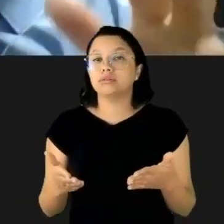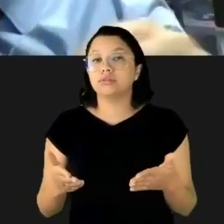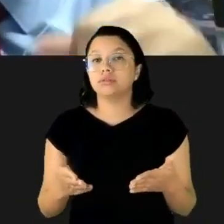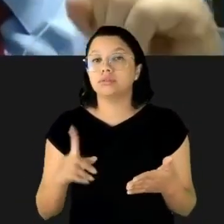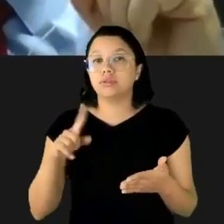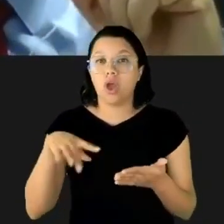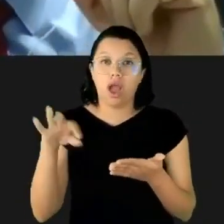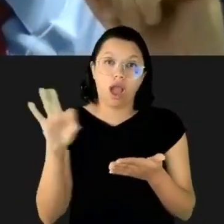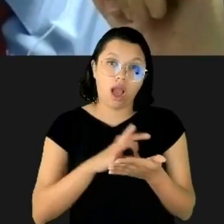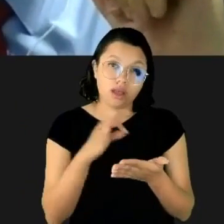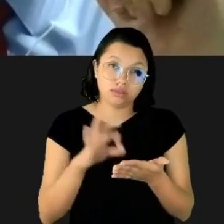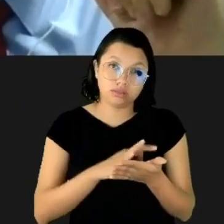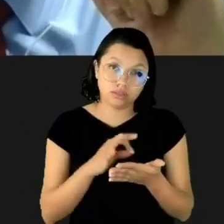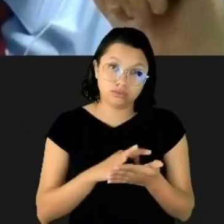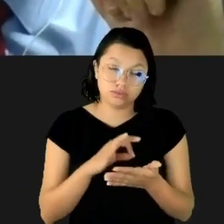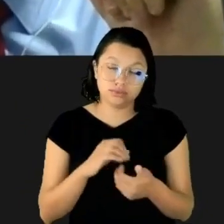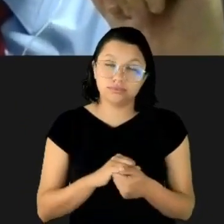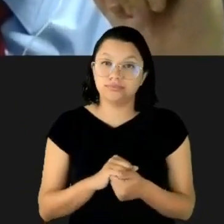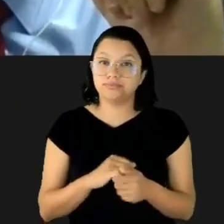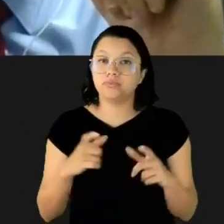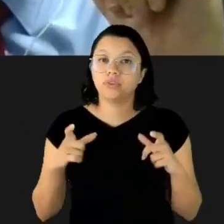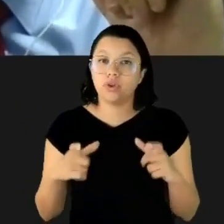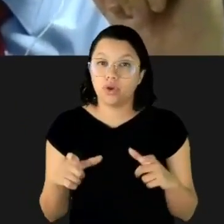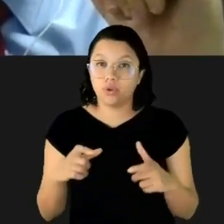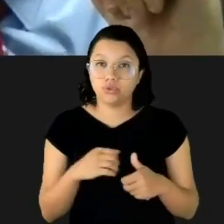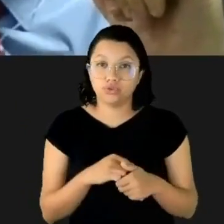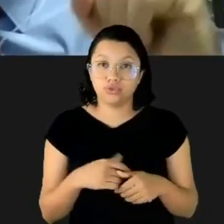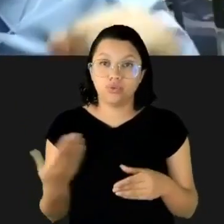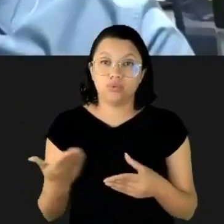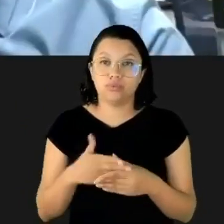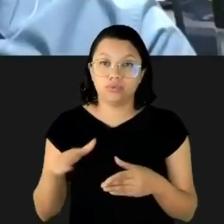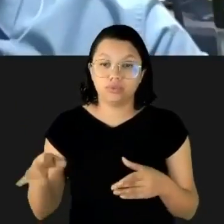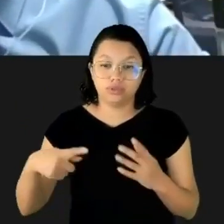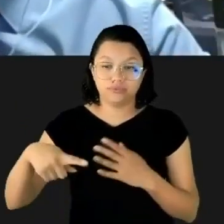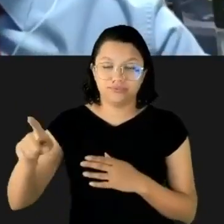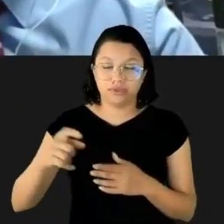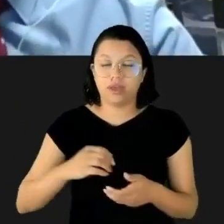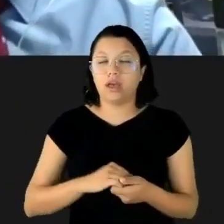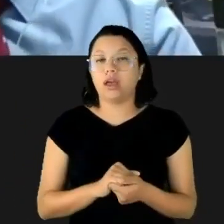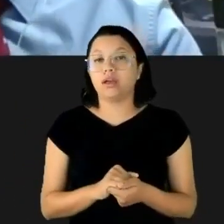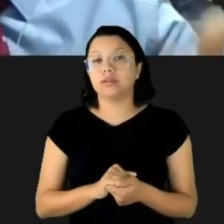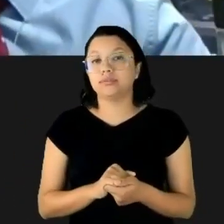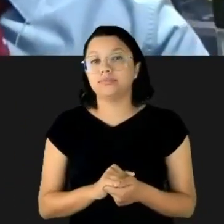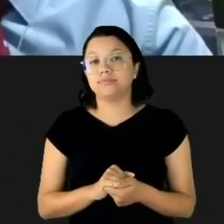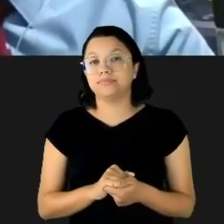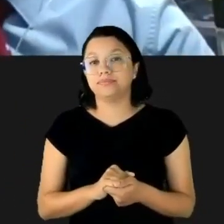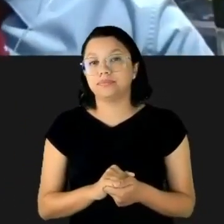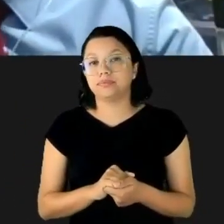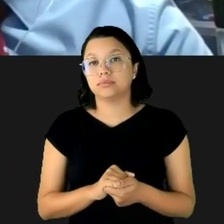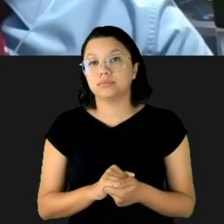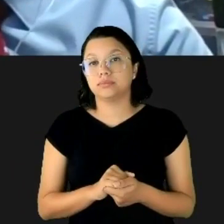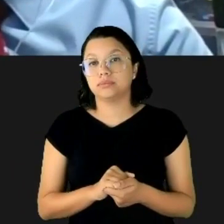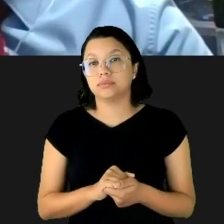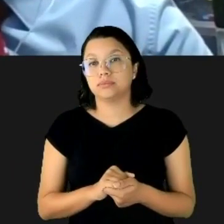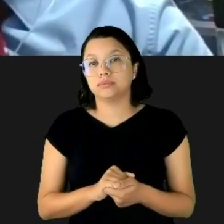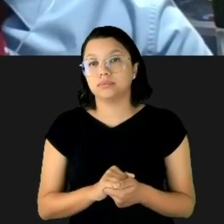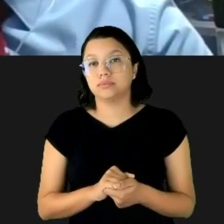as assinaturas onde o processo vai para para